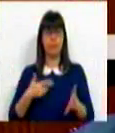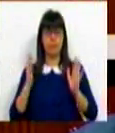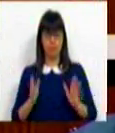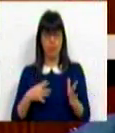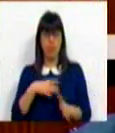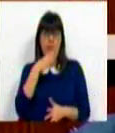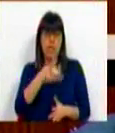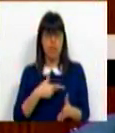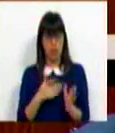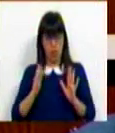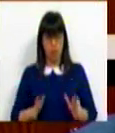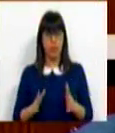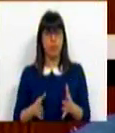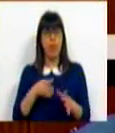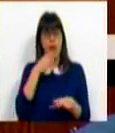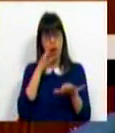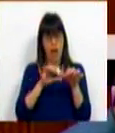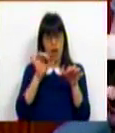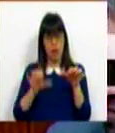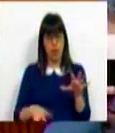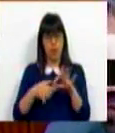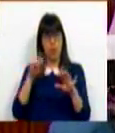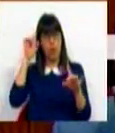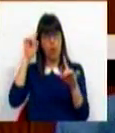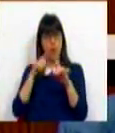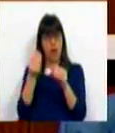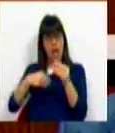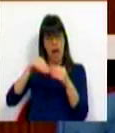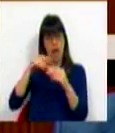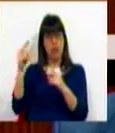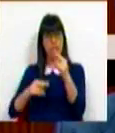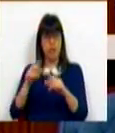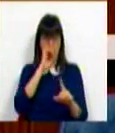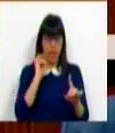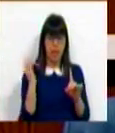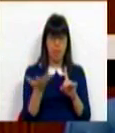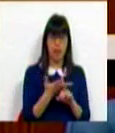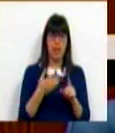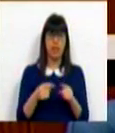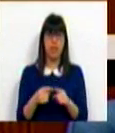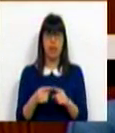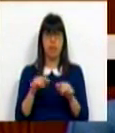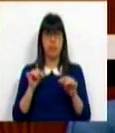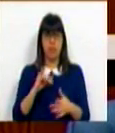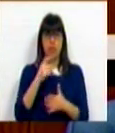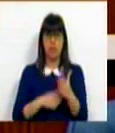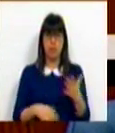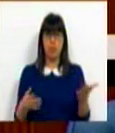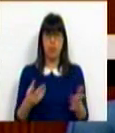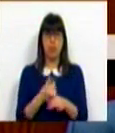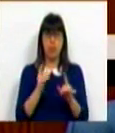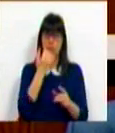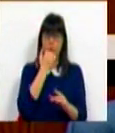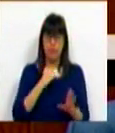de invocar aqui a argumentação sobre a finalidade extrafiscal e ambiental deste imposto,